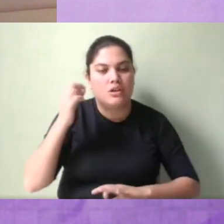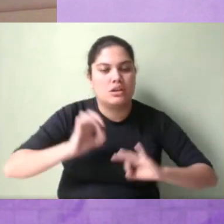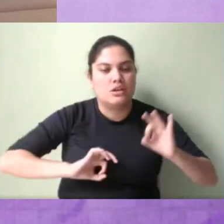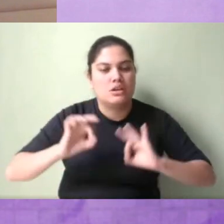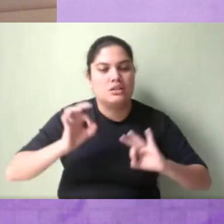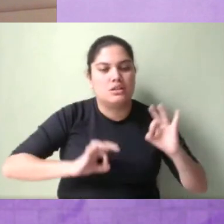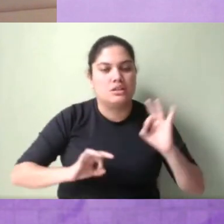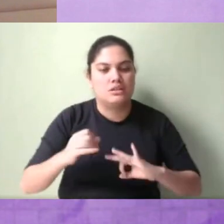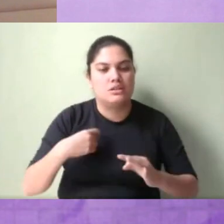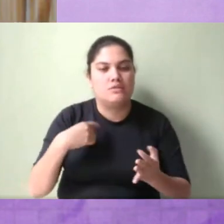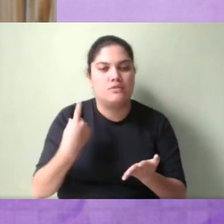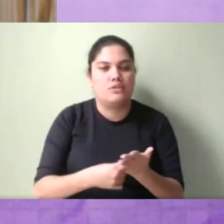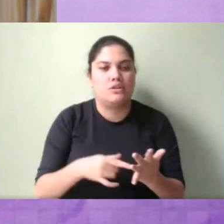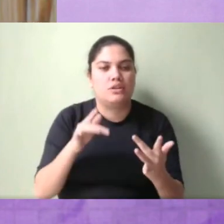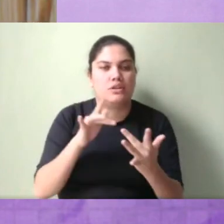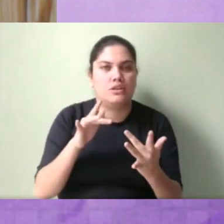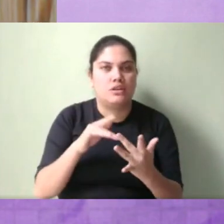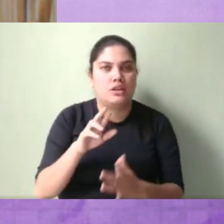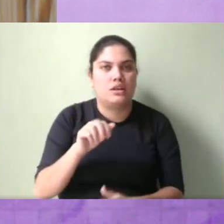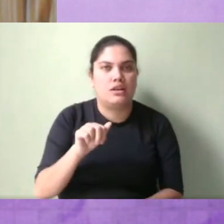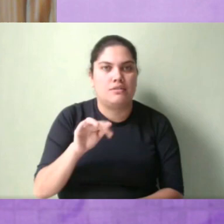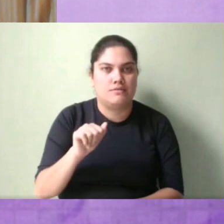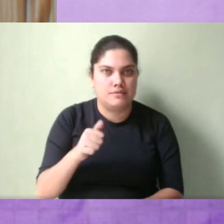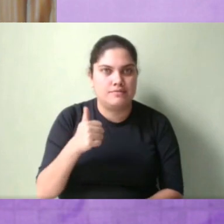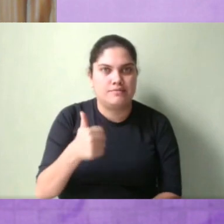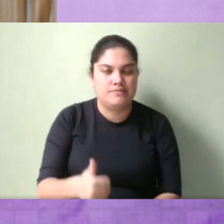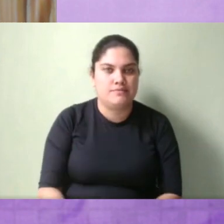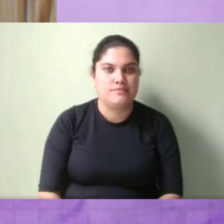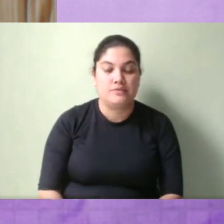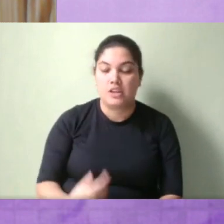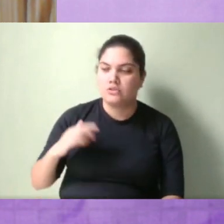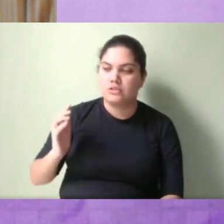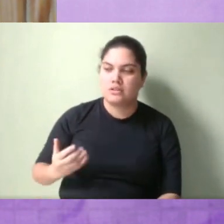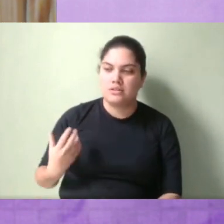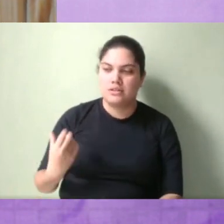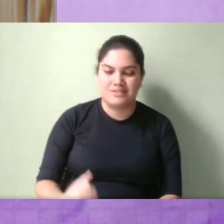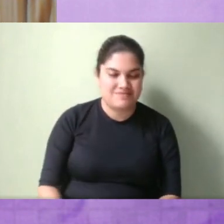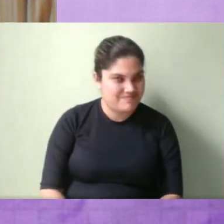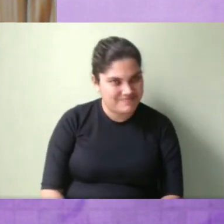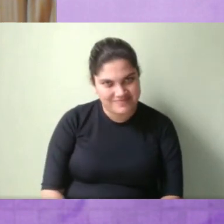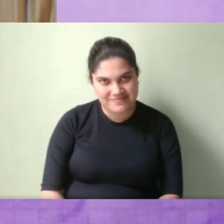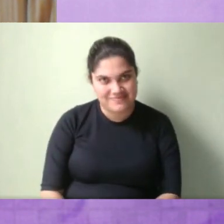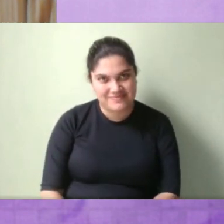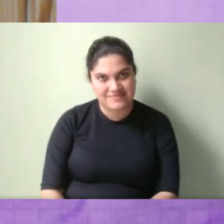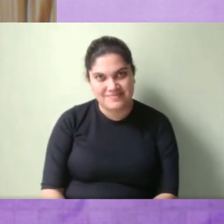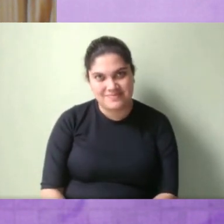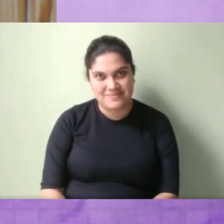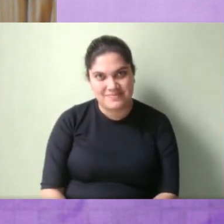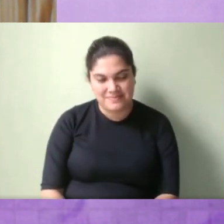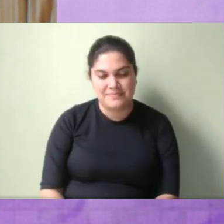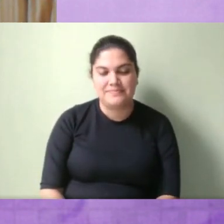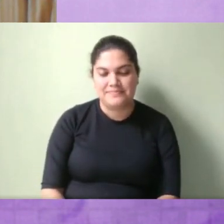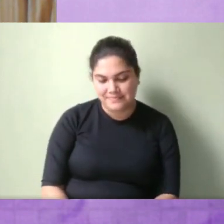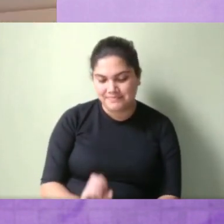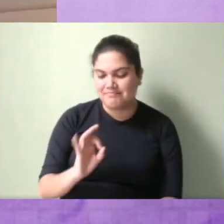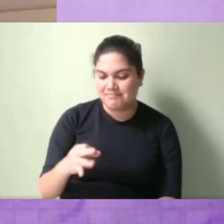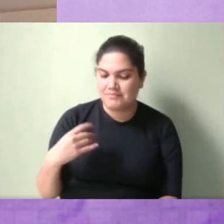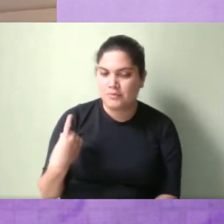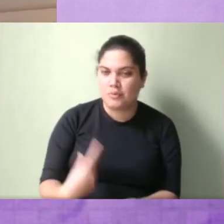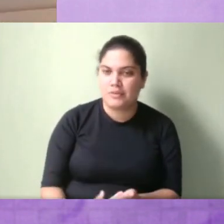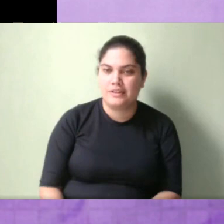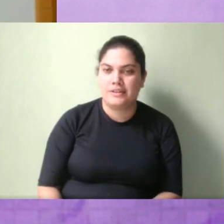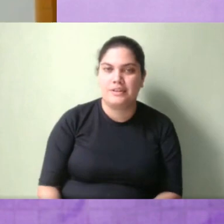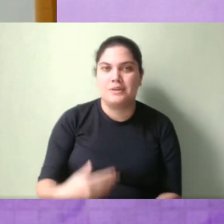né? Nos vemos em breve, Carol. Agora você foi pega, pronto, acabou. Tudo bem, tudo bem.